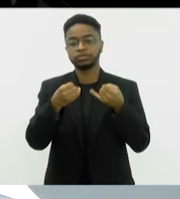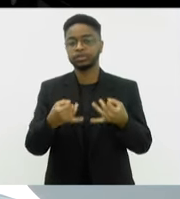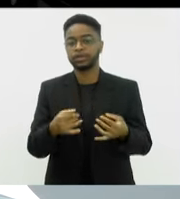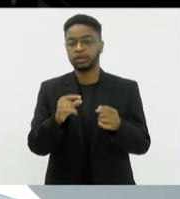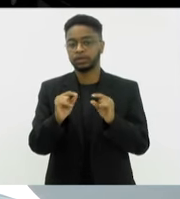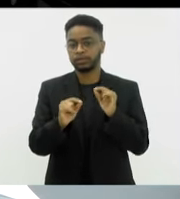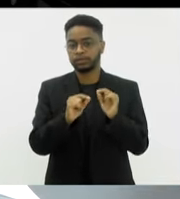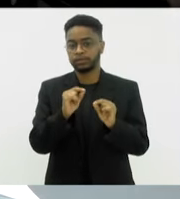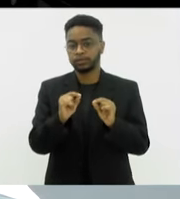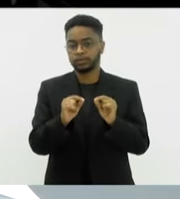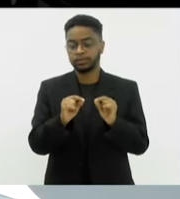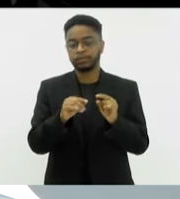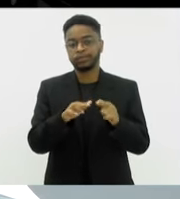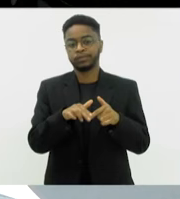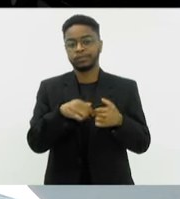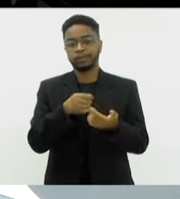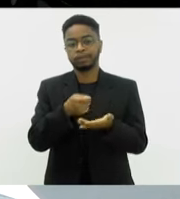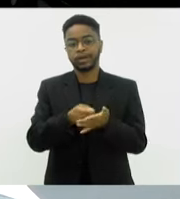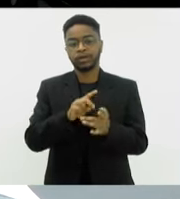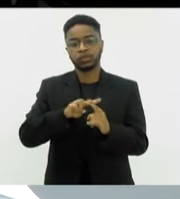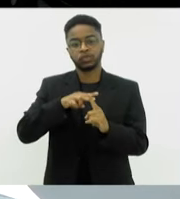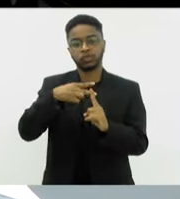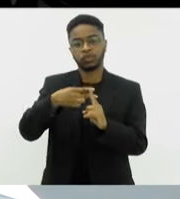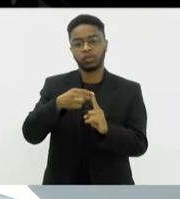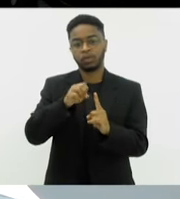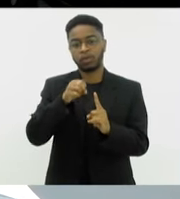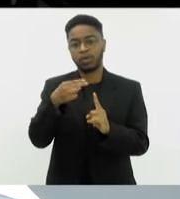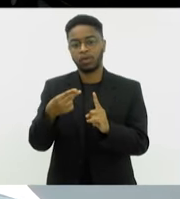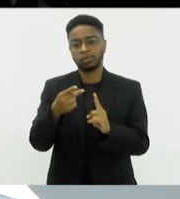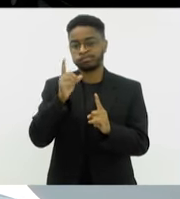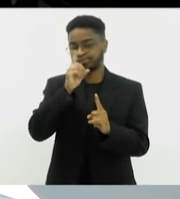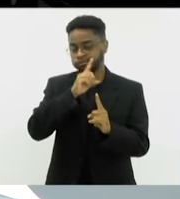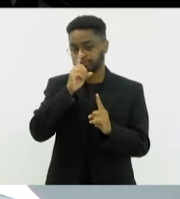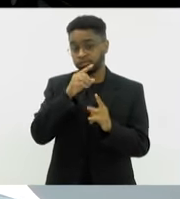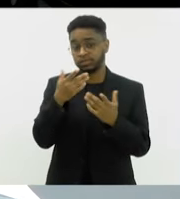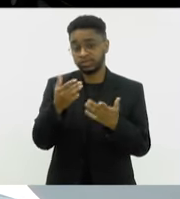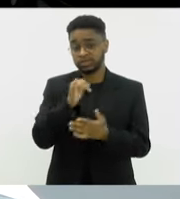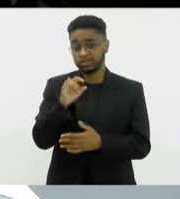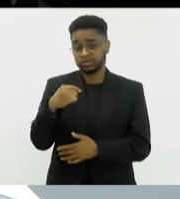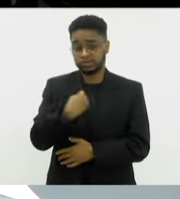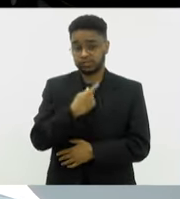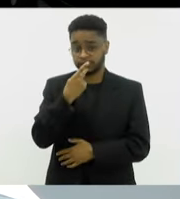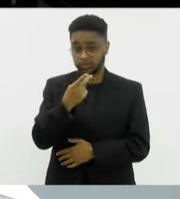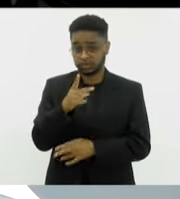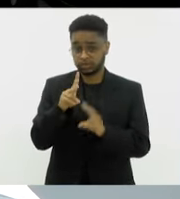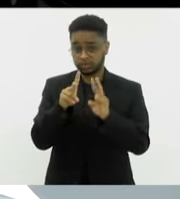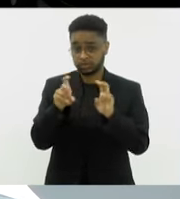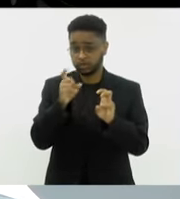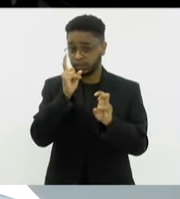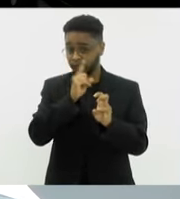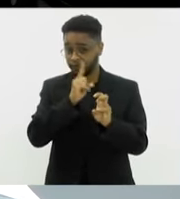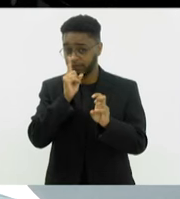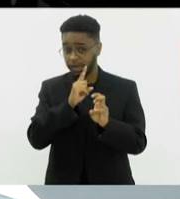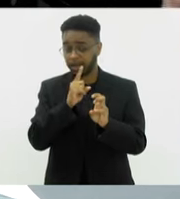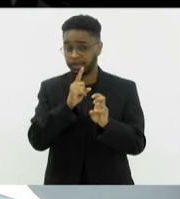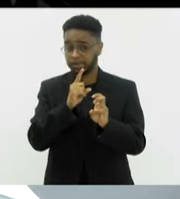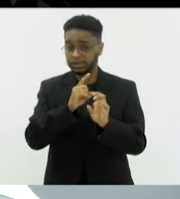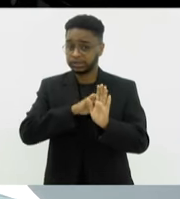por questões de pagamento em dobro ou de forma irregular. Quando a gente fala em irregularidade, pressupõe